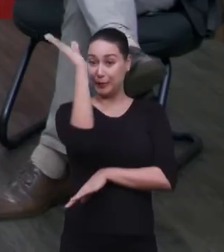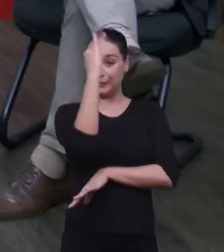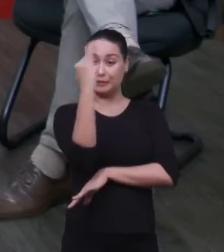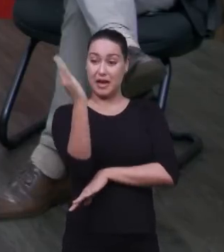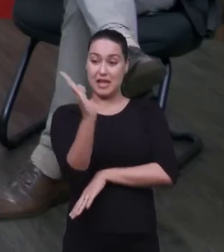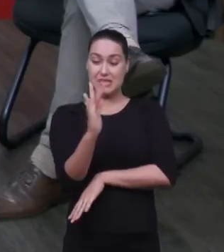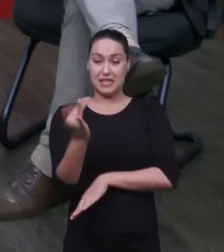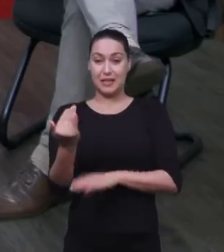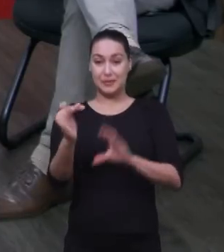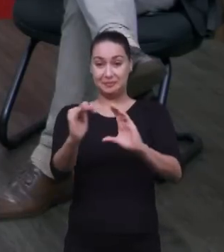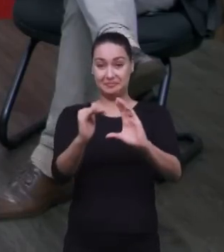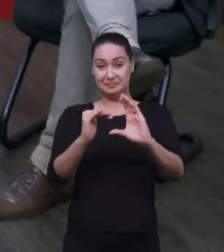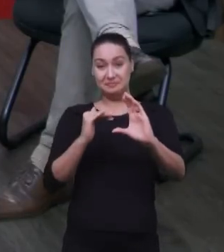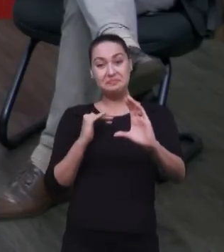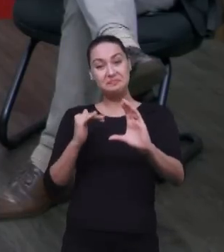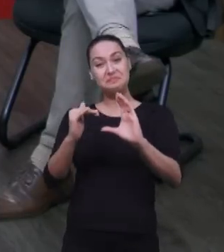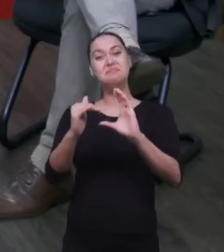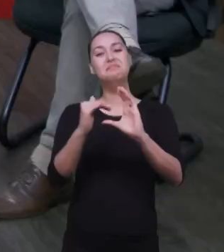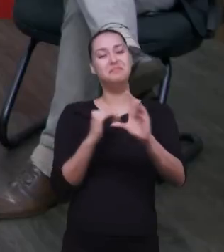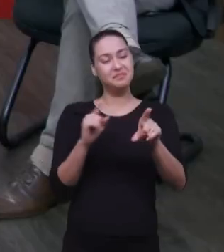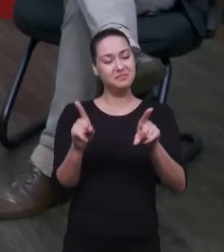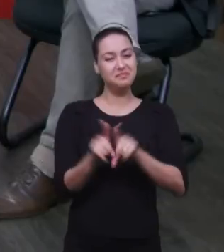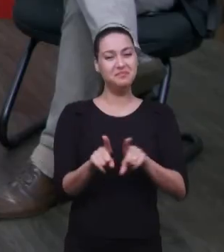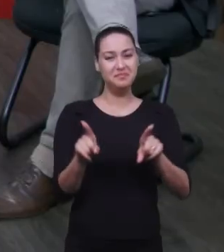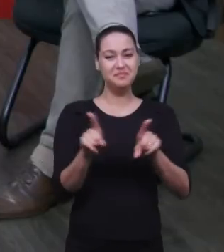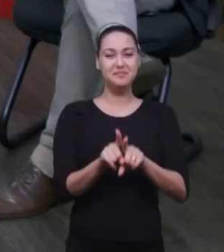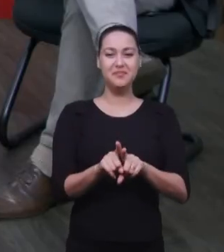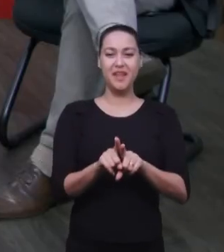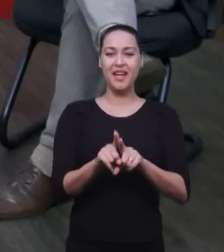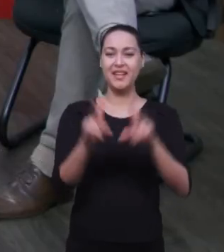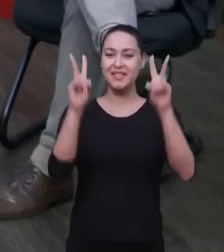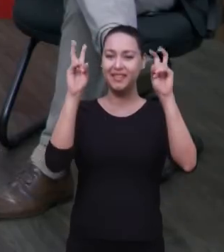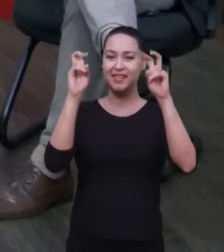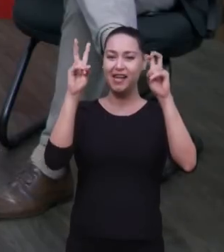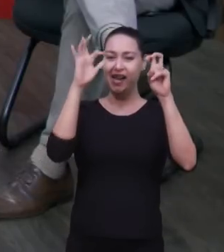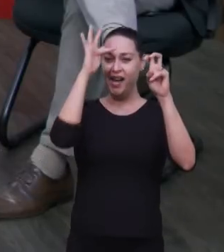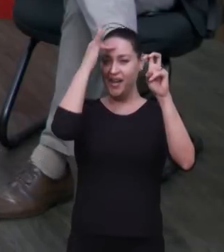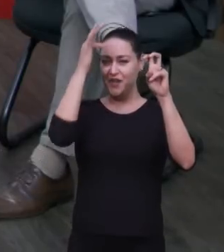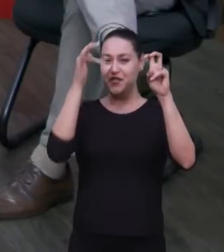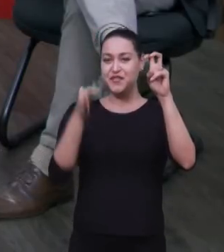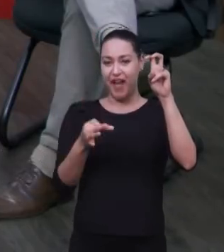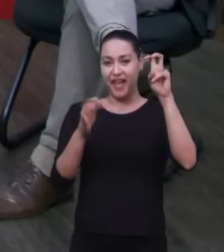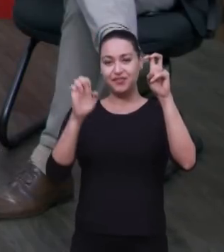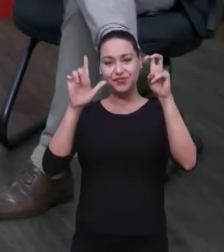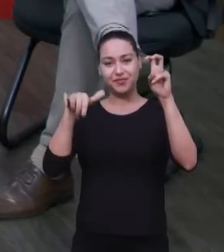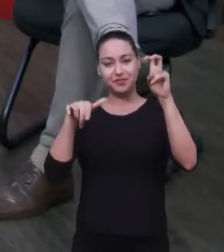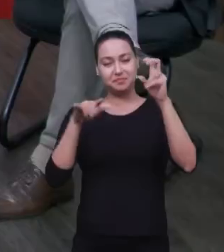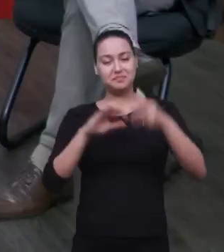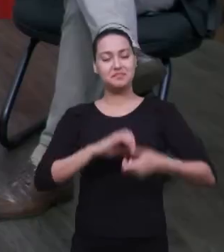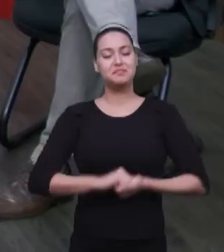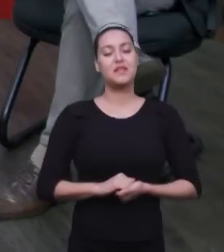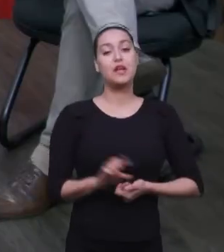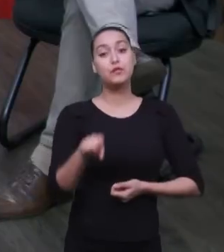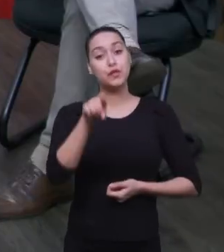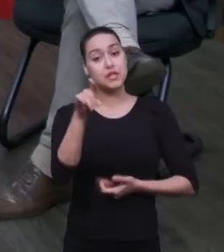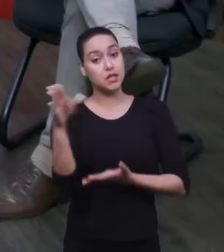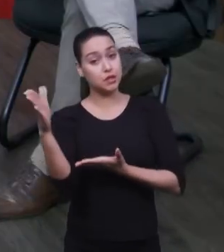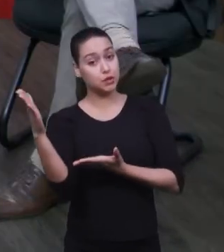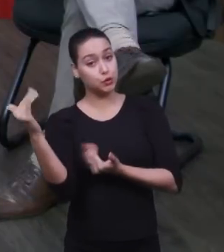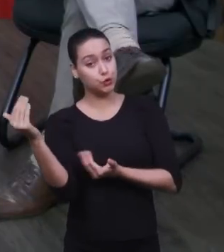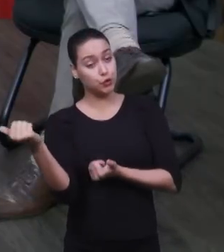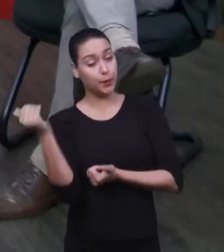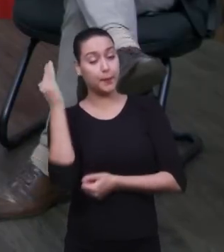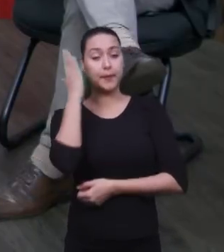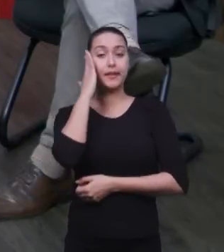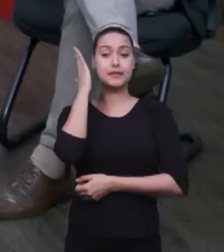todo o Brasil enviaram as suas participações falando sobre esse tema. Então, para você jovem entender, e a gente